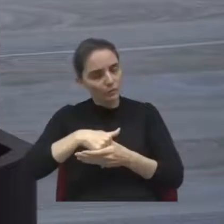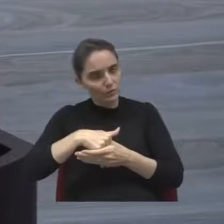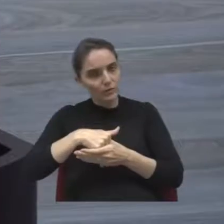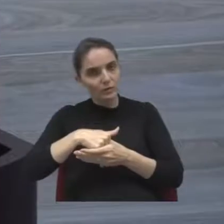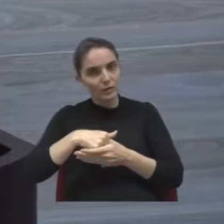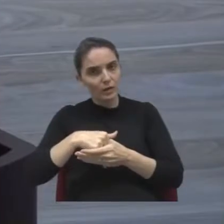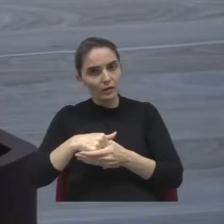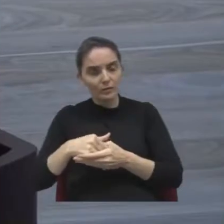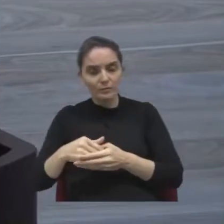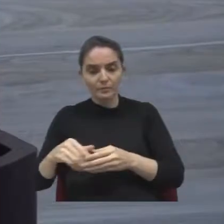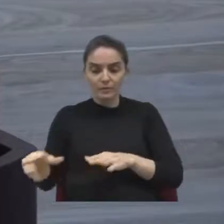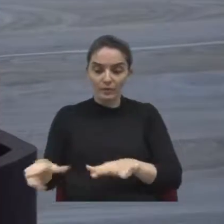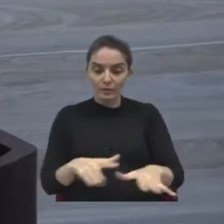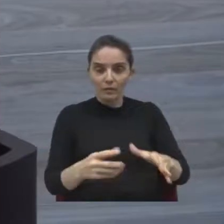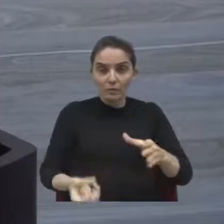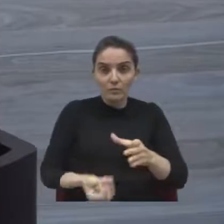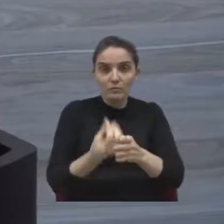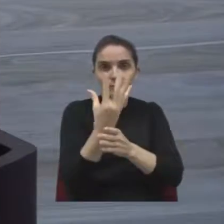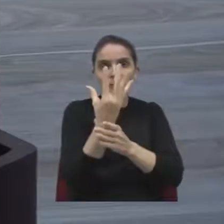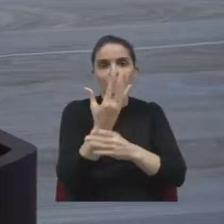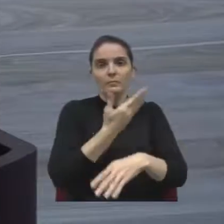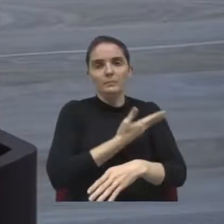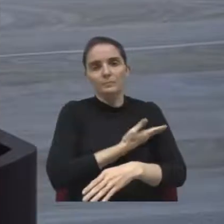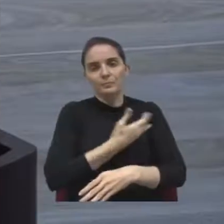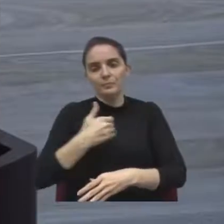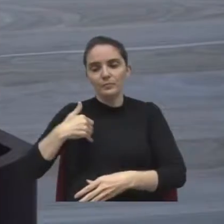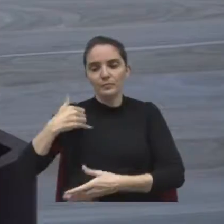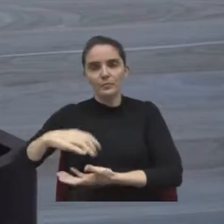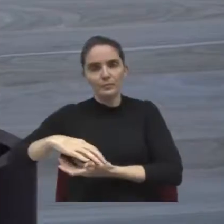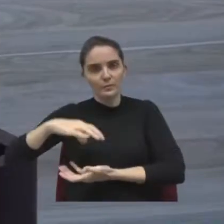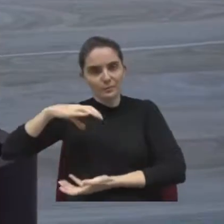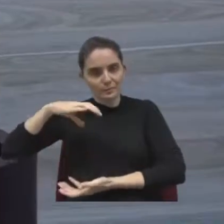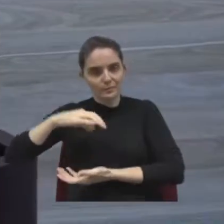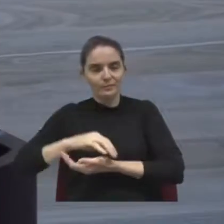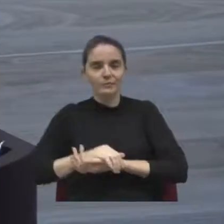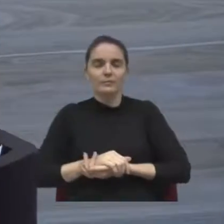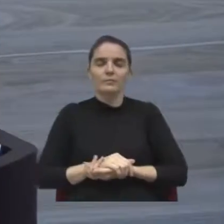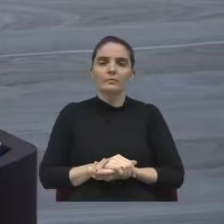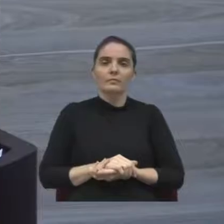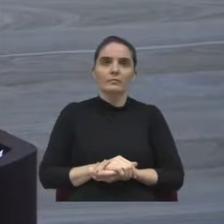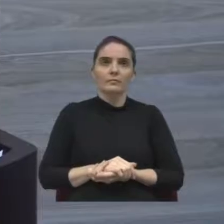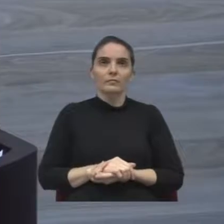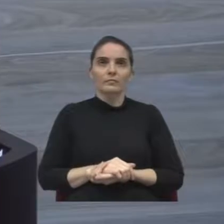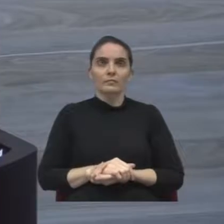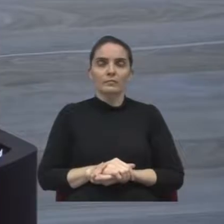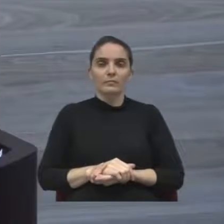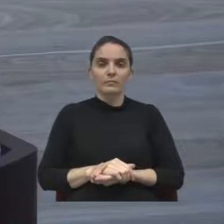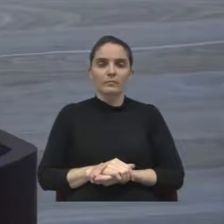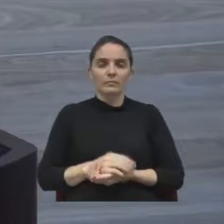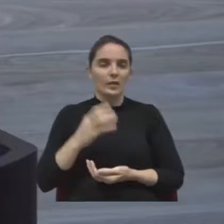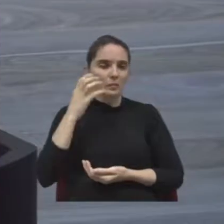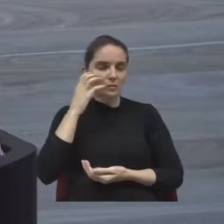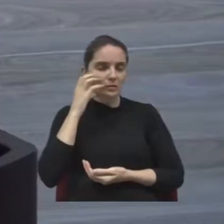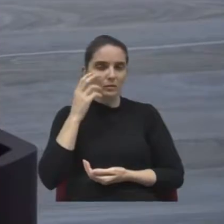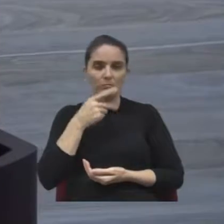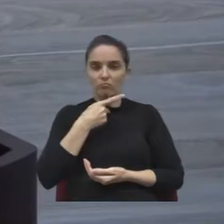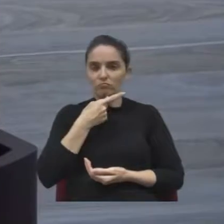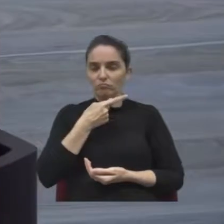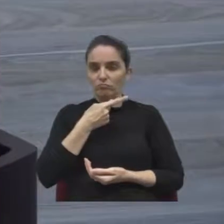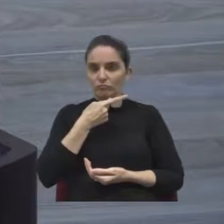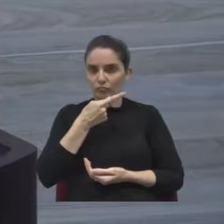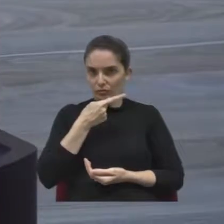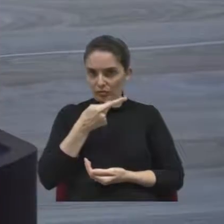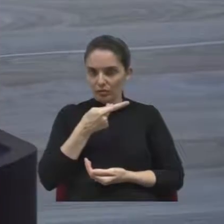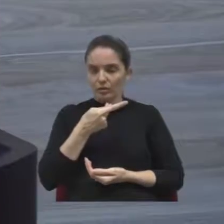semana Amigo do Idoso. Eu tenho aqui um elogio para conceder, né,